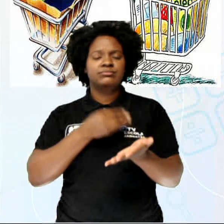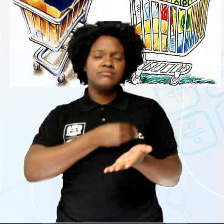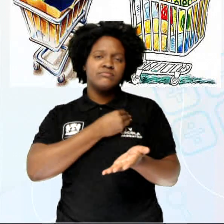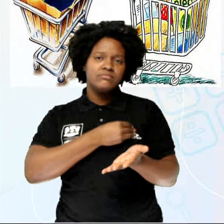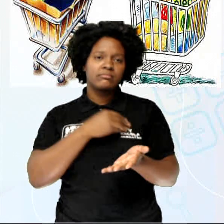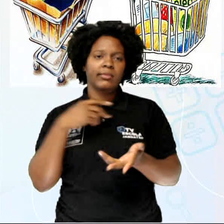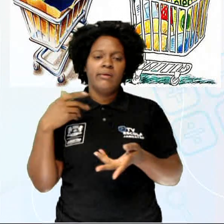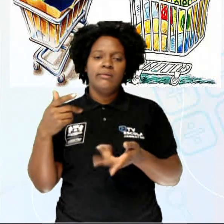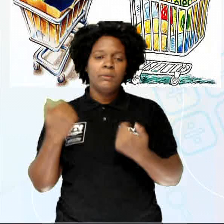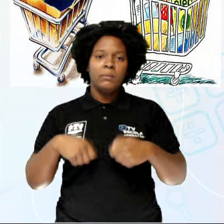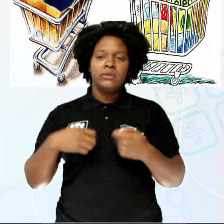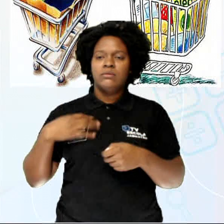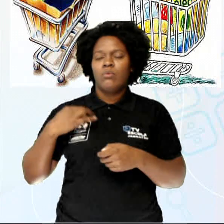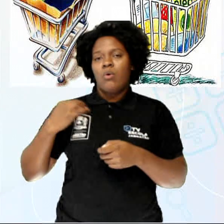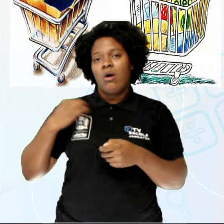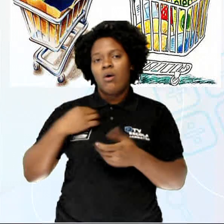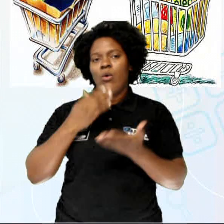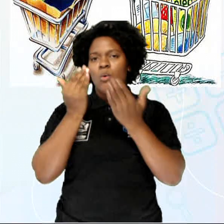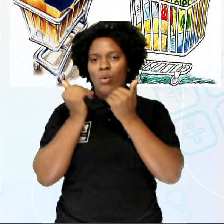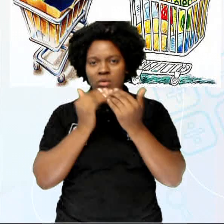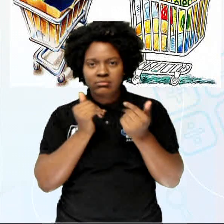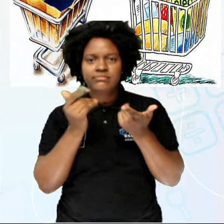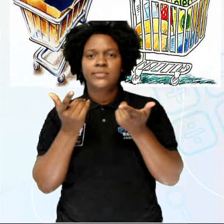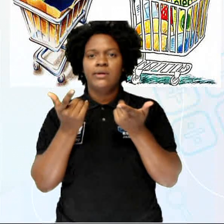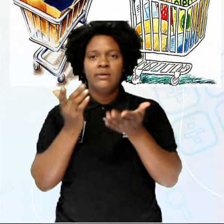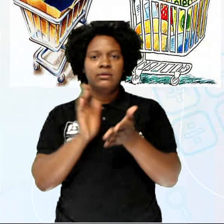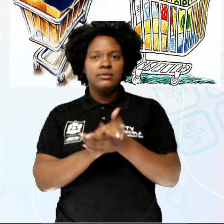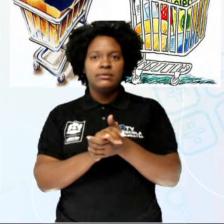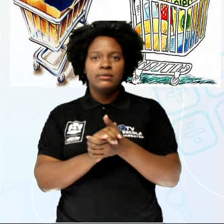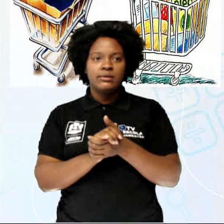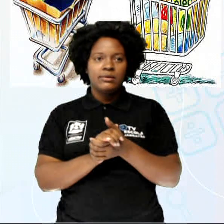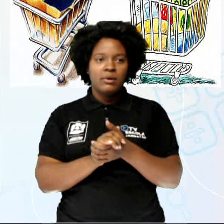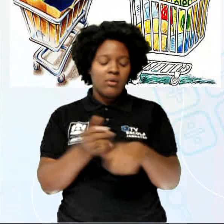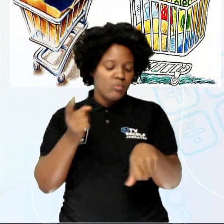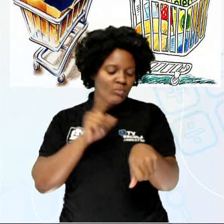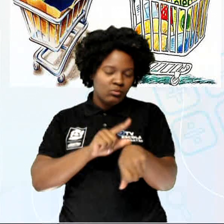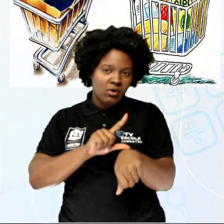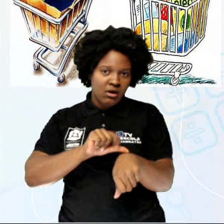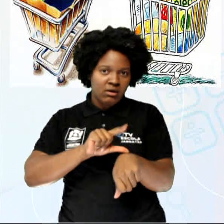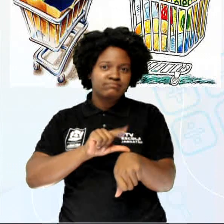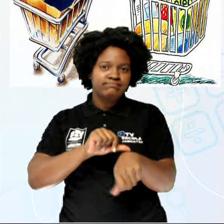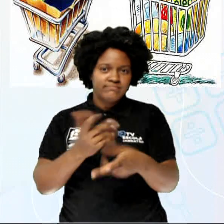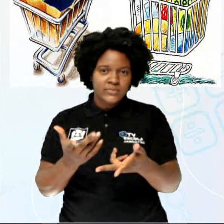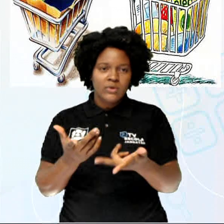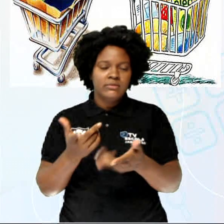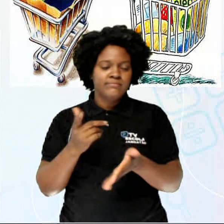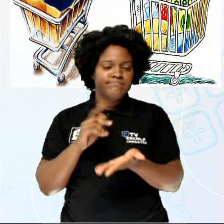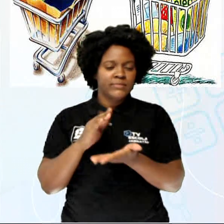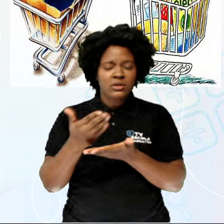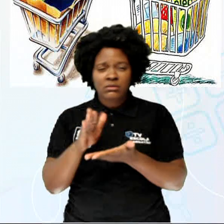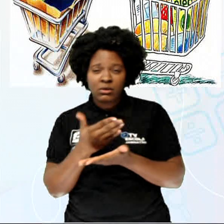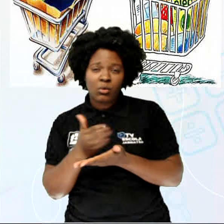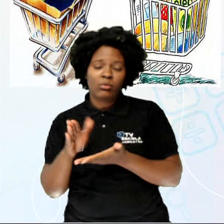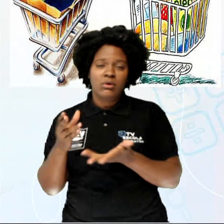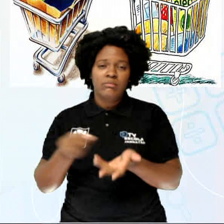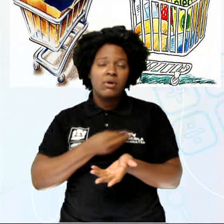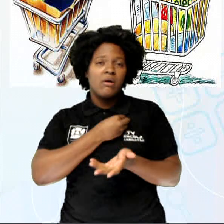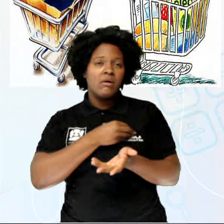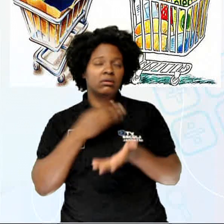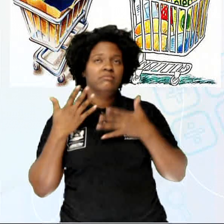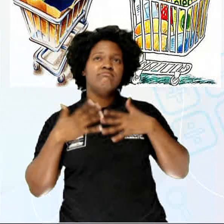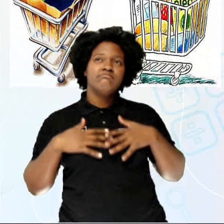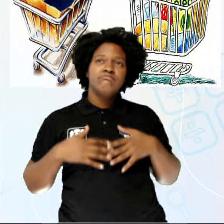de uma roupa, você precisa de alimento, você precisa de um relógio, você precisa de algumas coisas para viver bem aí no seu dia a